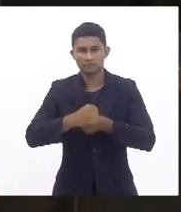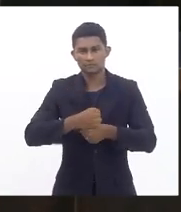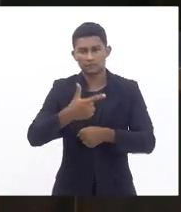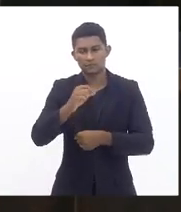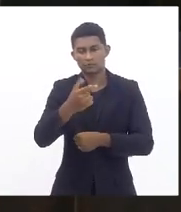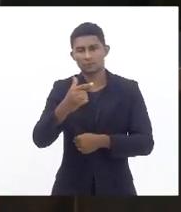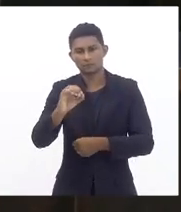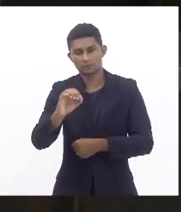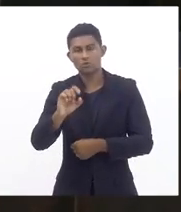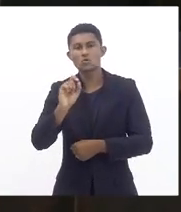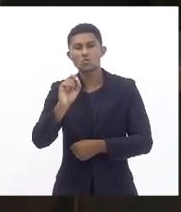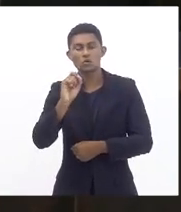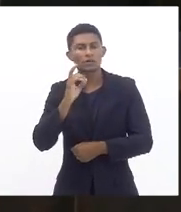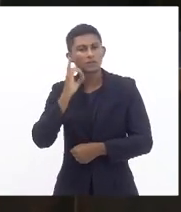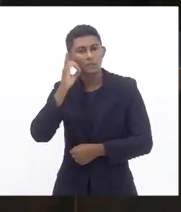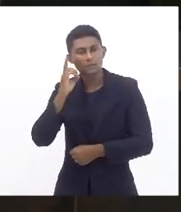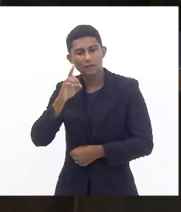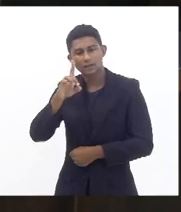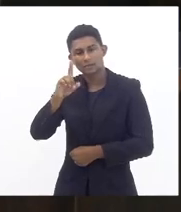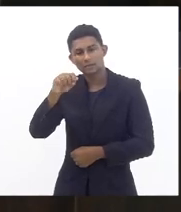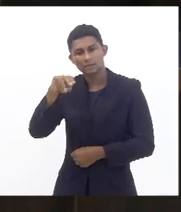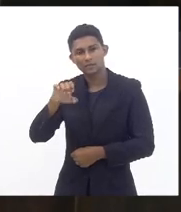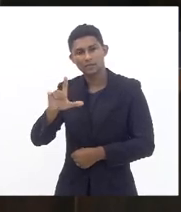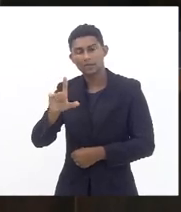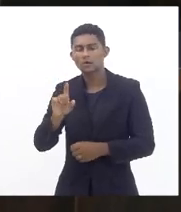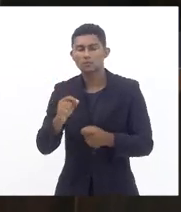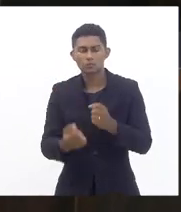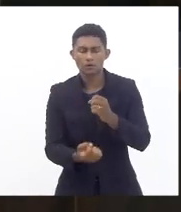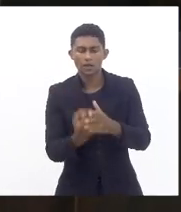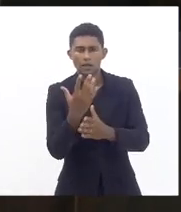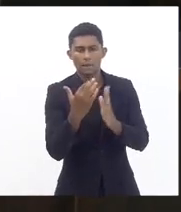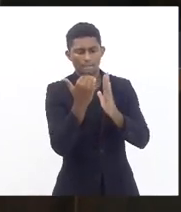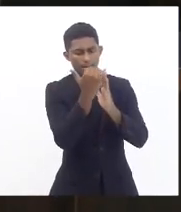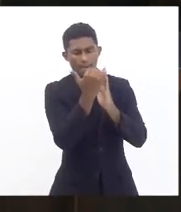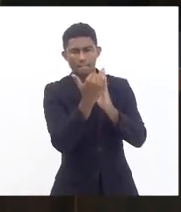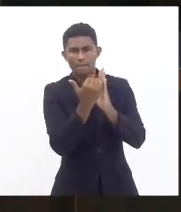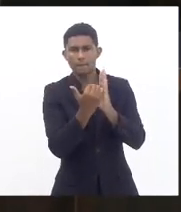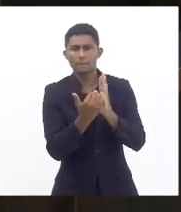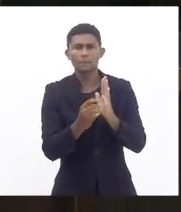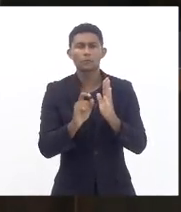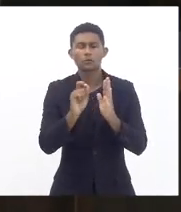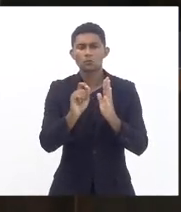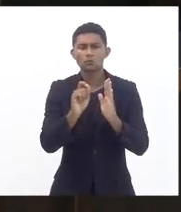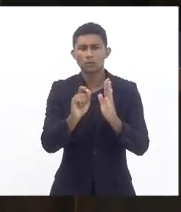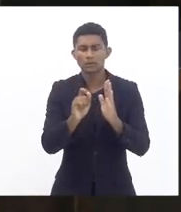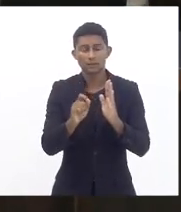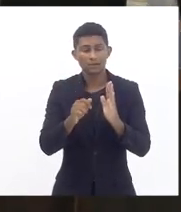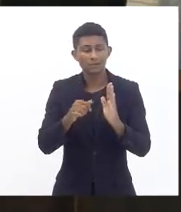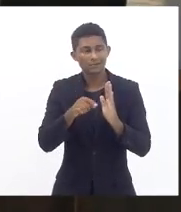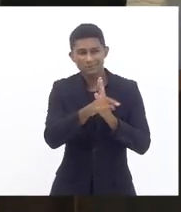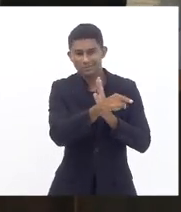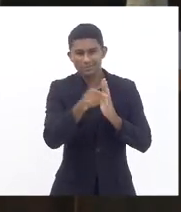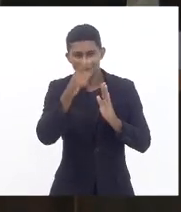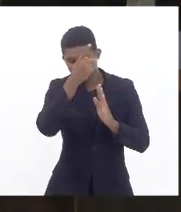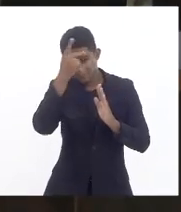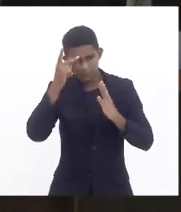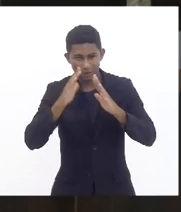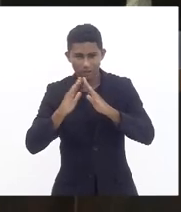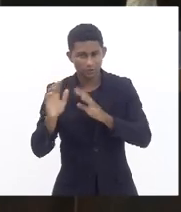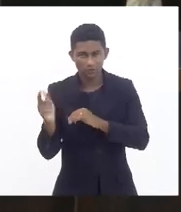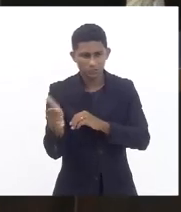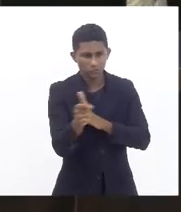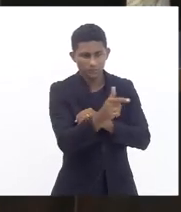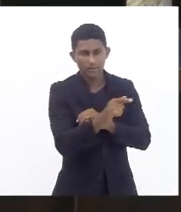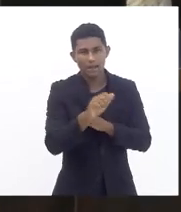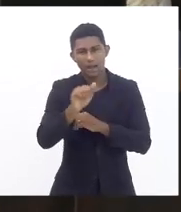Daniel Libreló, que cria o programa de fornecimento de absorventes higiênicos para a população em situação de rua. Pareceres das comissões de